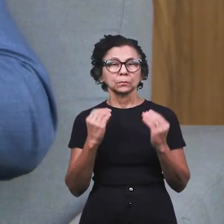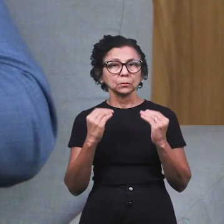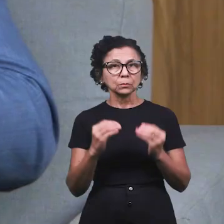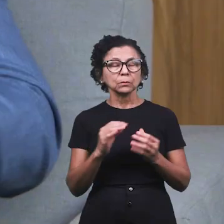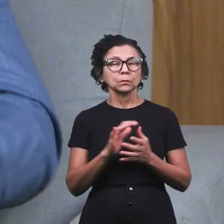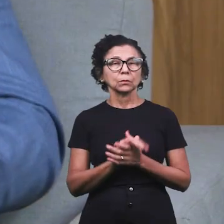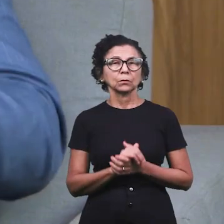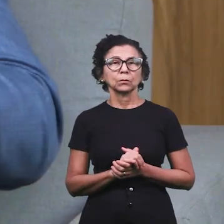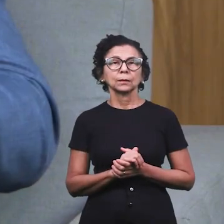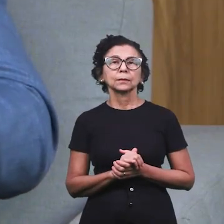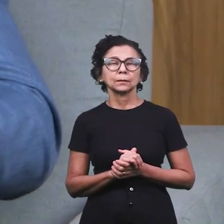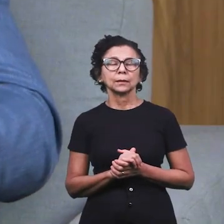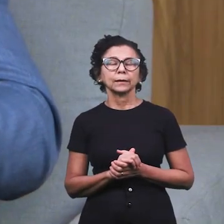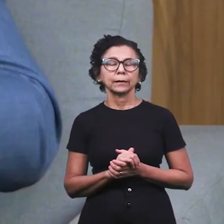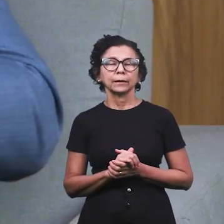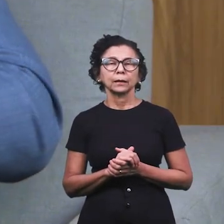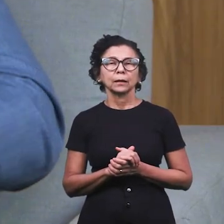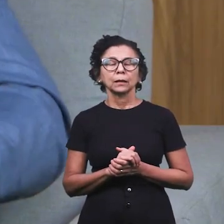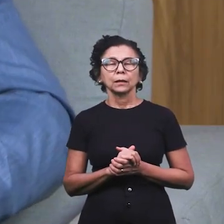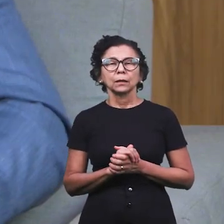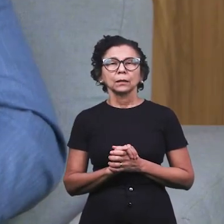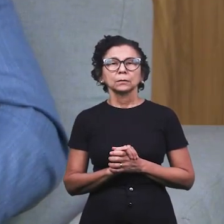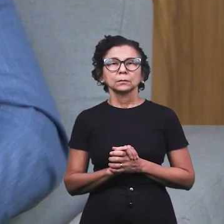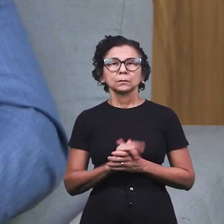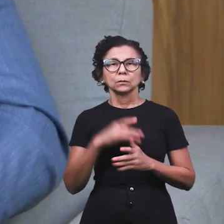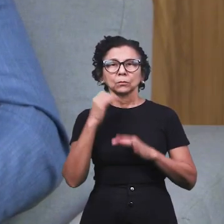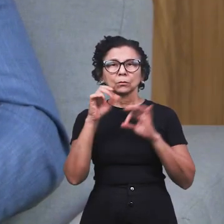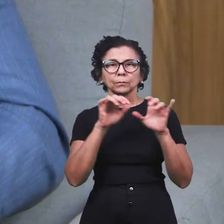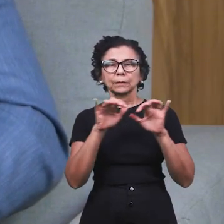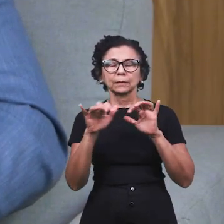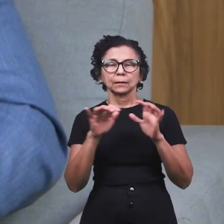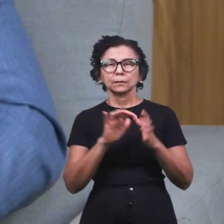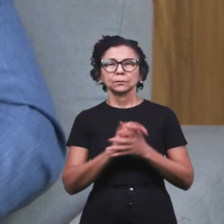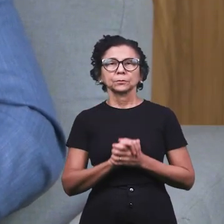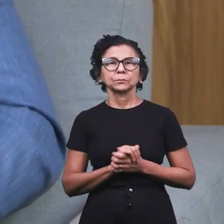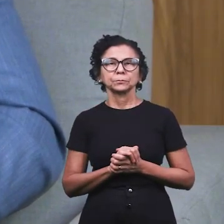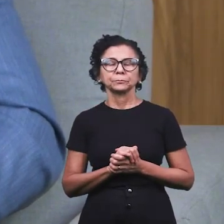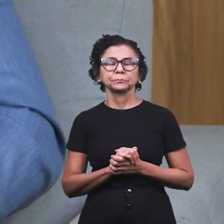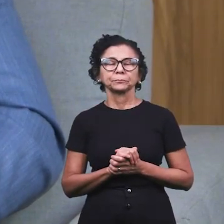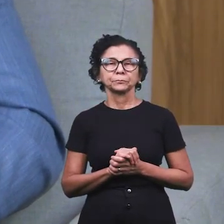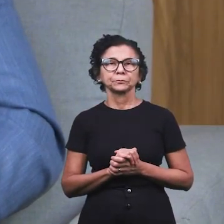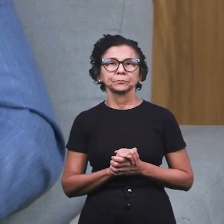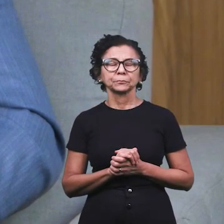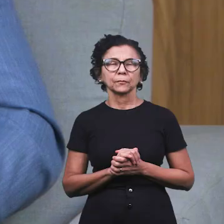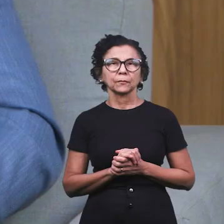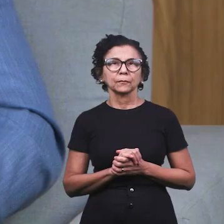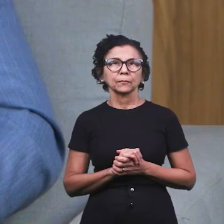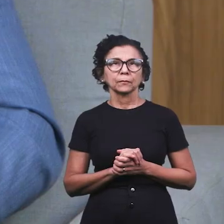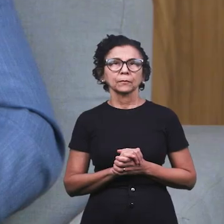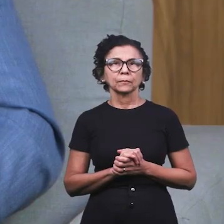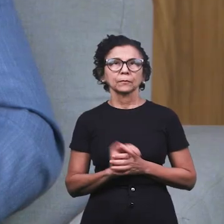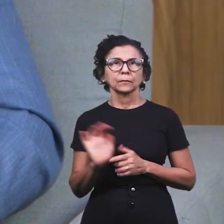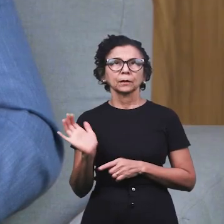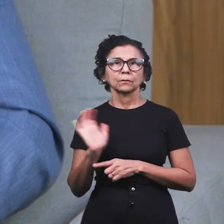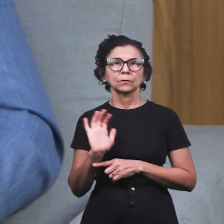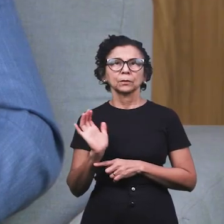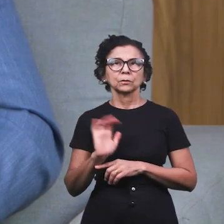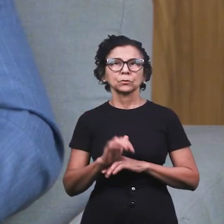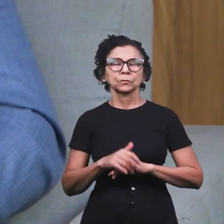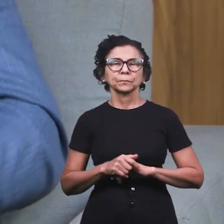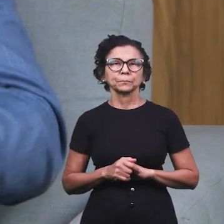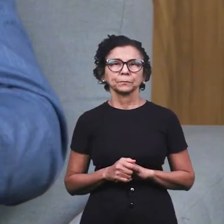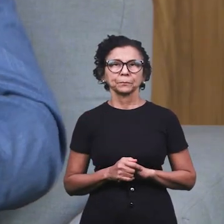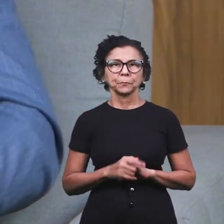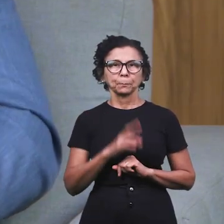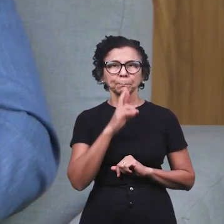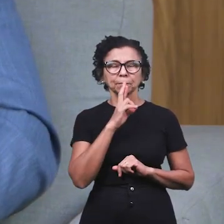comentário, a sua experiência, o seu motivo de oração. Participa com a gente do programa. Nós vamos dar sequência aqui, exibindo os vídeos de recados